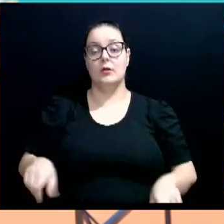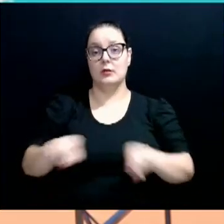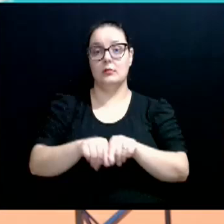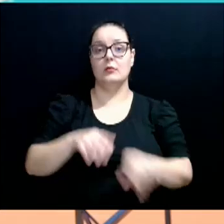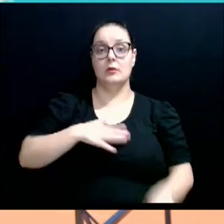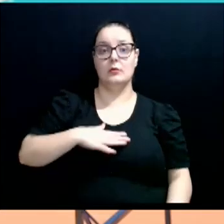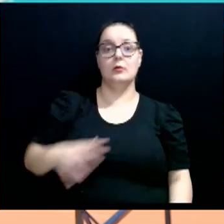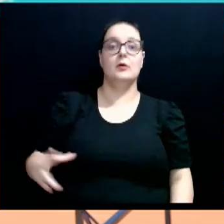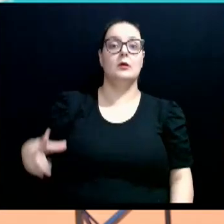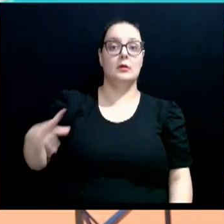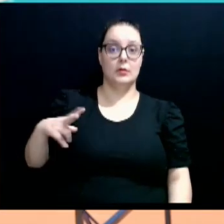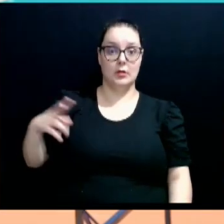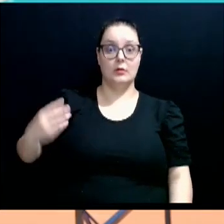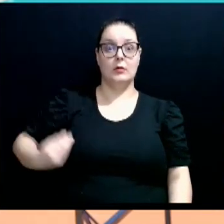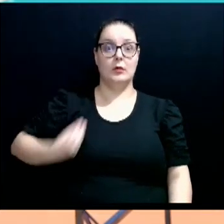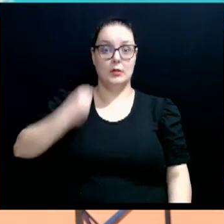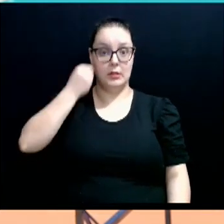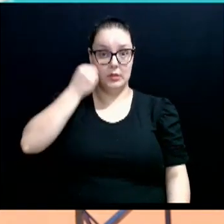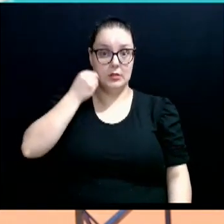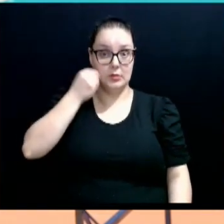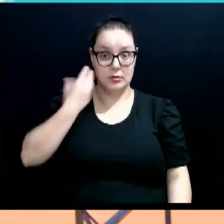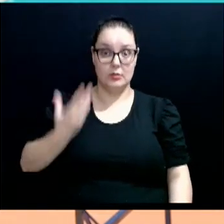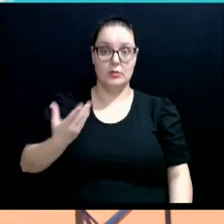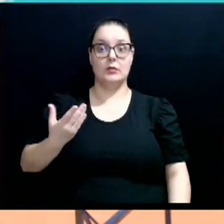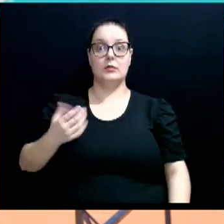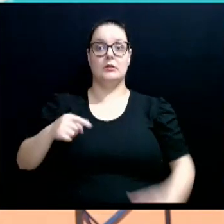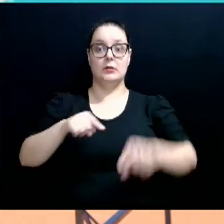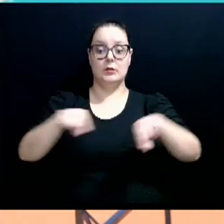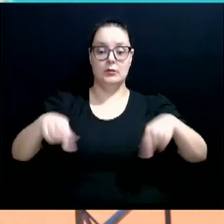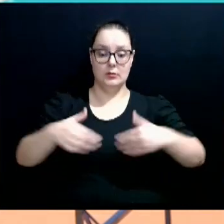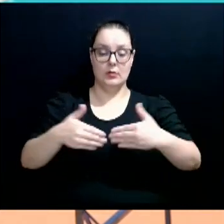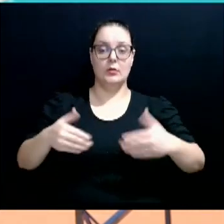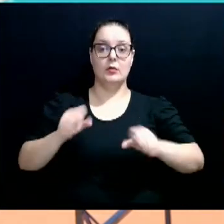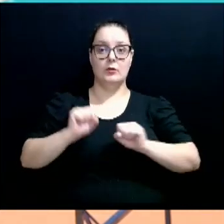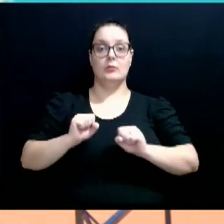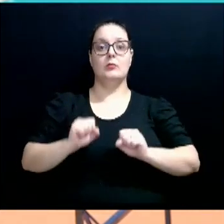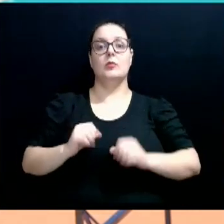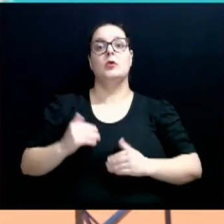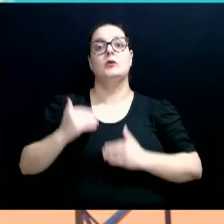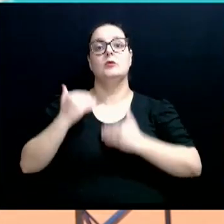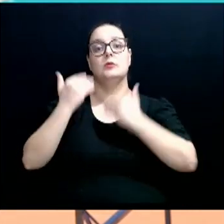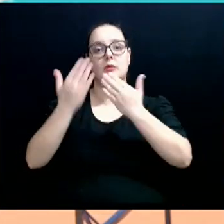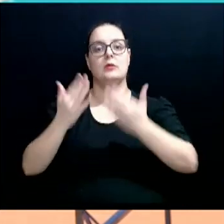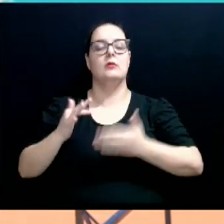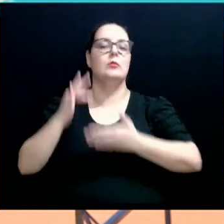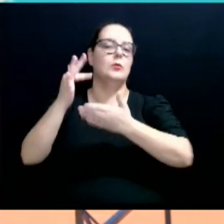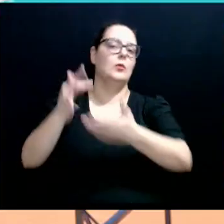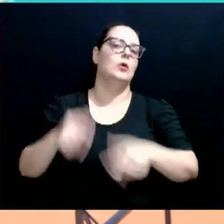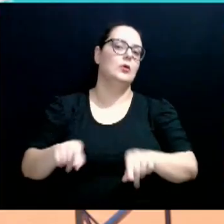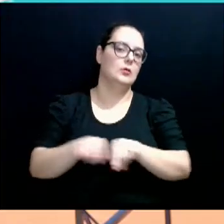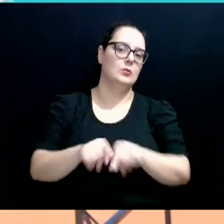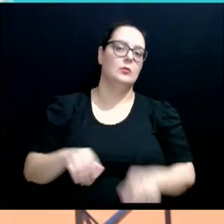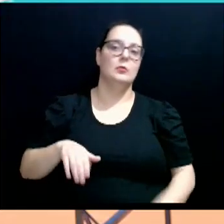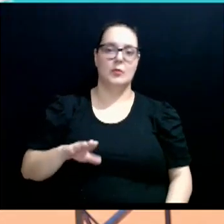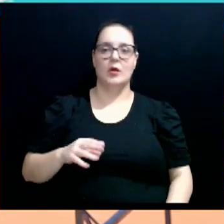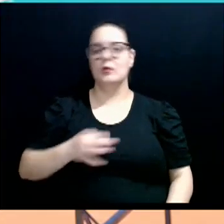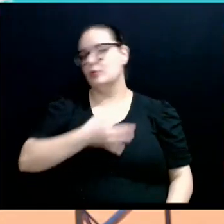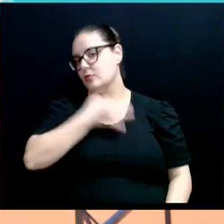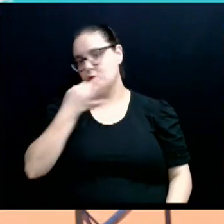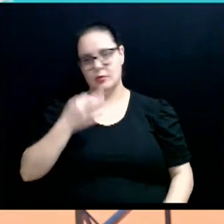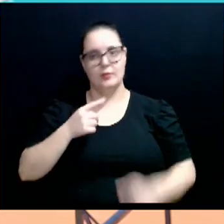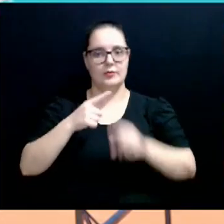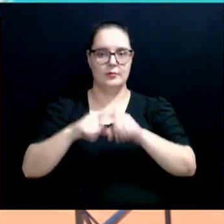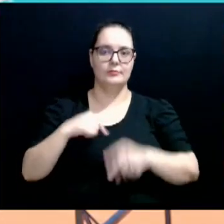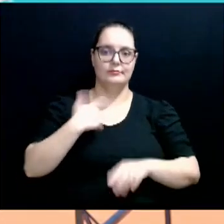minha vivência, na minha experiência dentro de quadra e o que eu posso levar para o futuro, né? Então acho que tem tudo para ser mais um ótimo campeonato aí do nosso time e a gente está